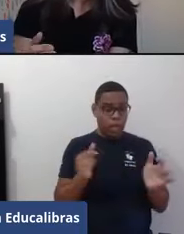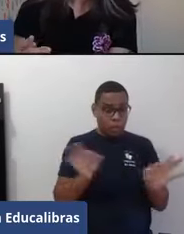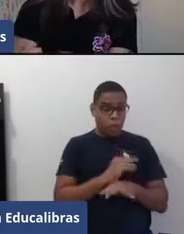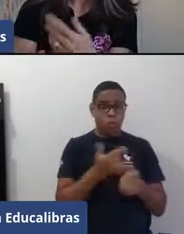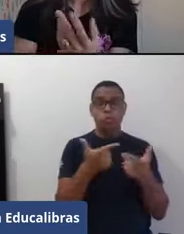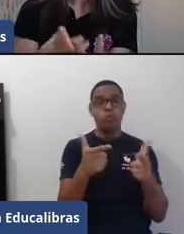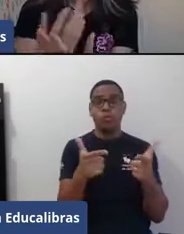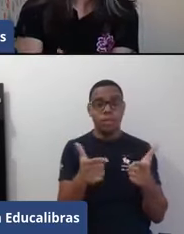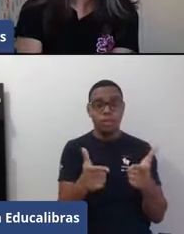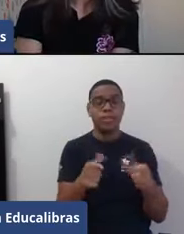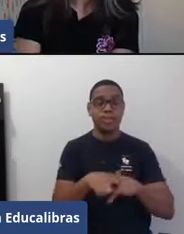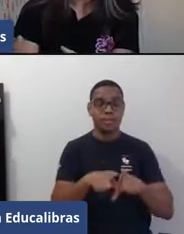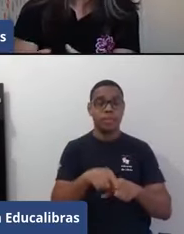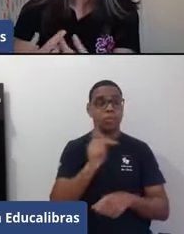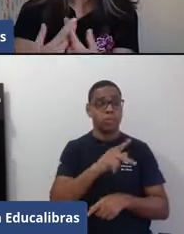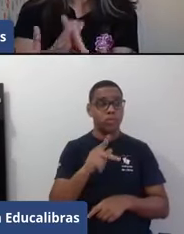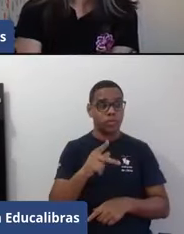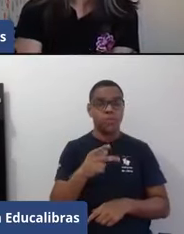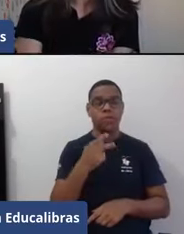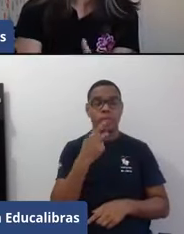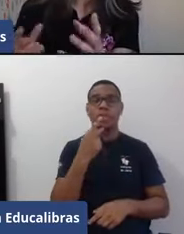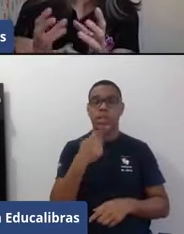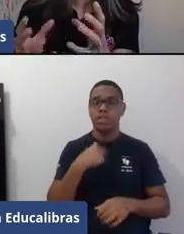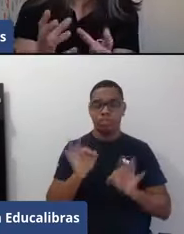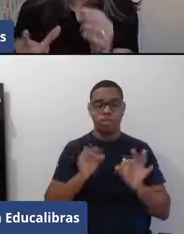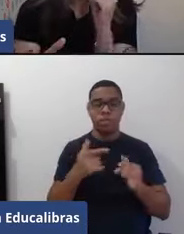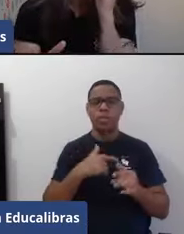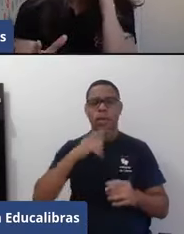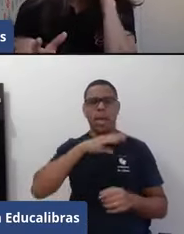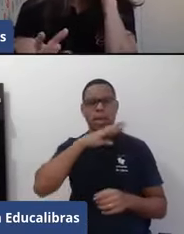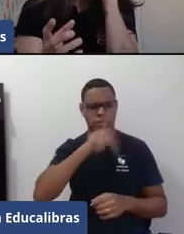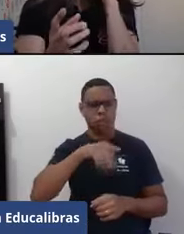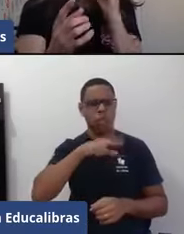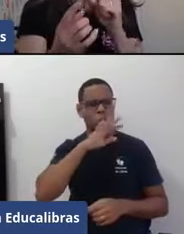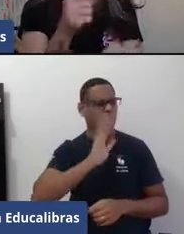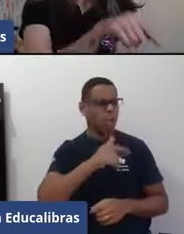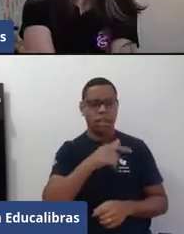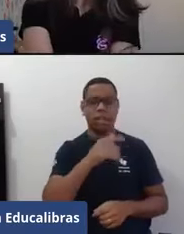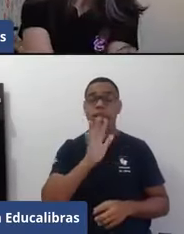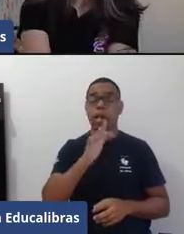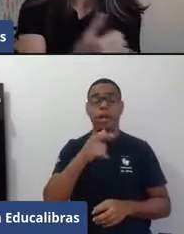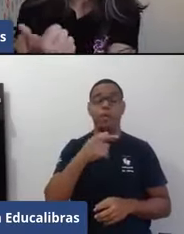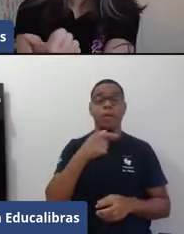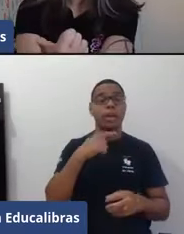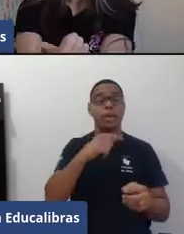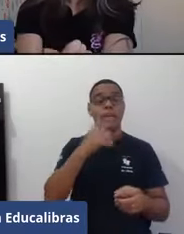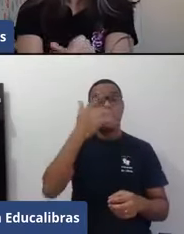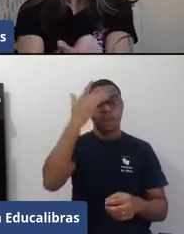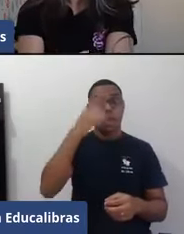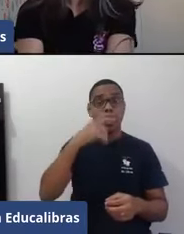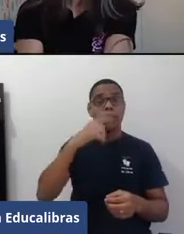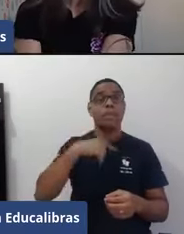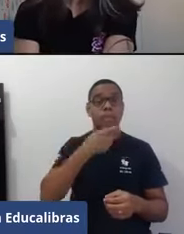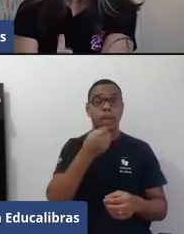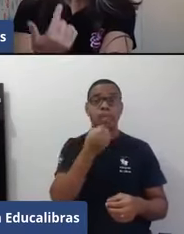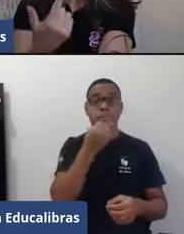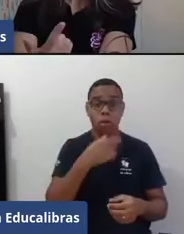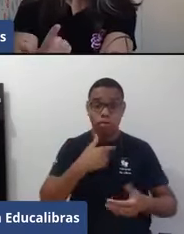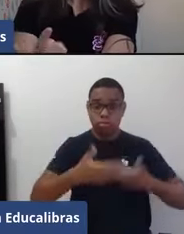né? E ele fala isso não pela maldade, muitas vezes porque ainda não compreendeu que muitas vezes ele já faz coisas que são boas,